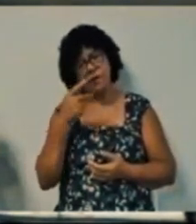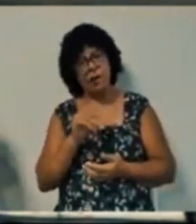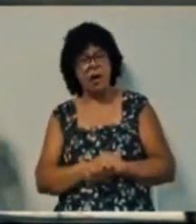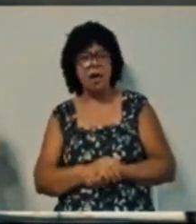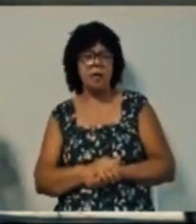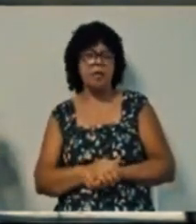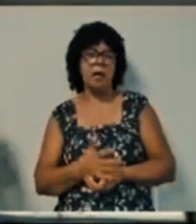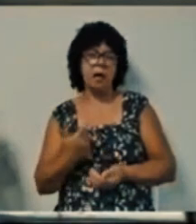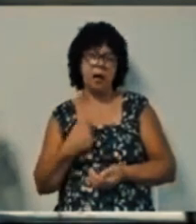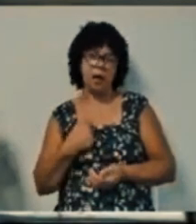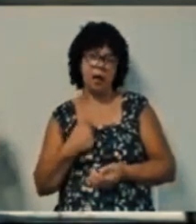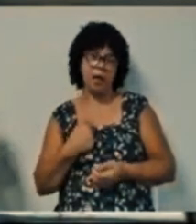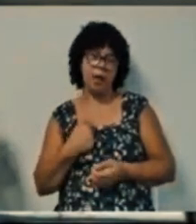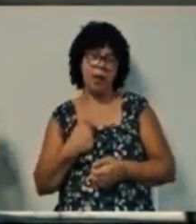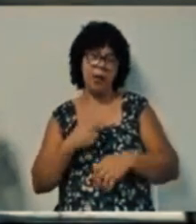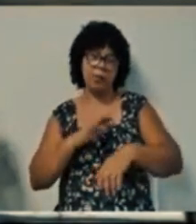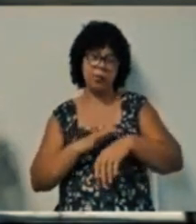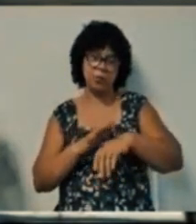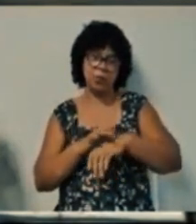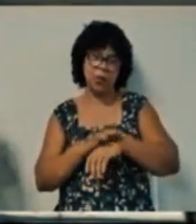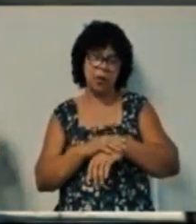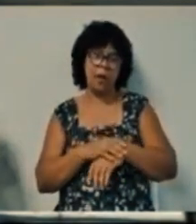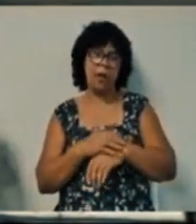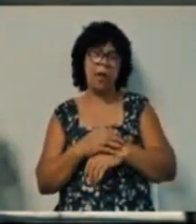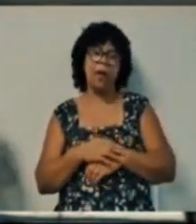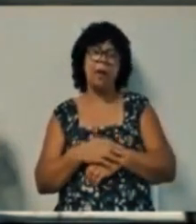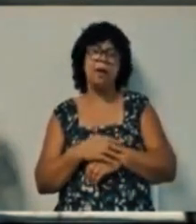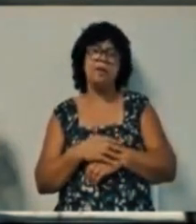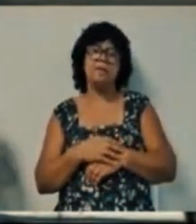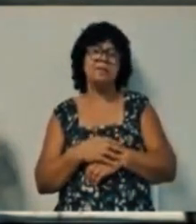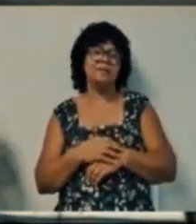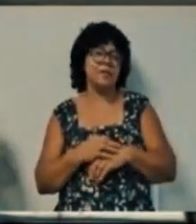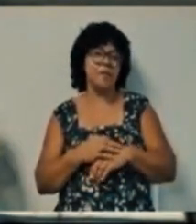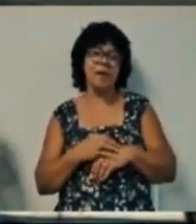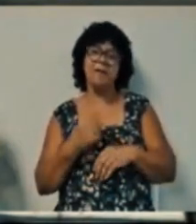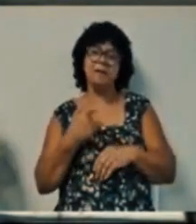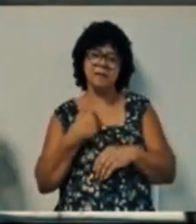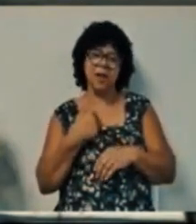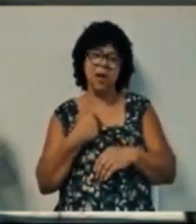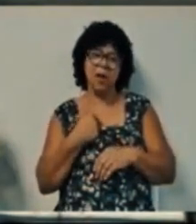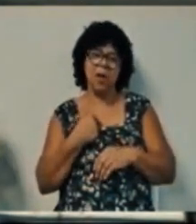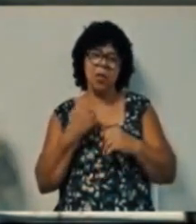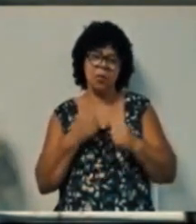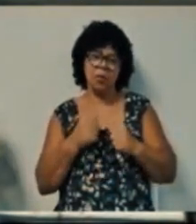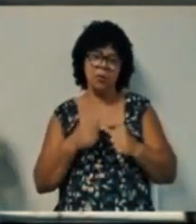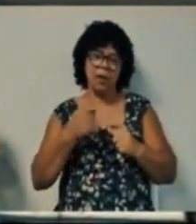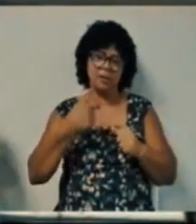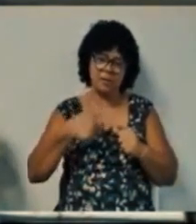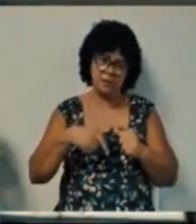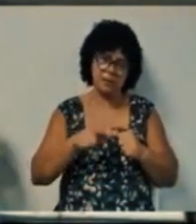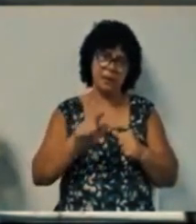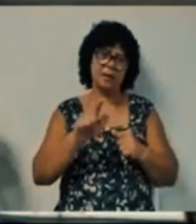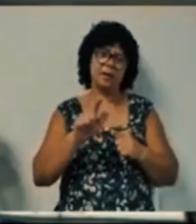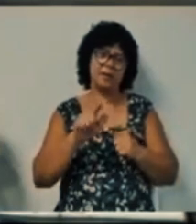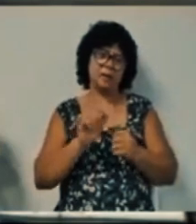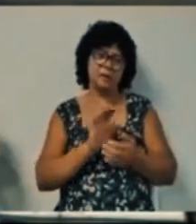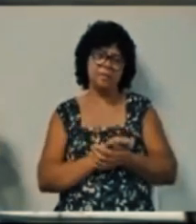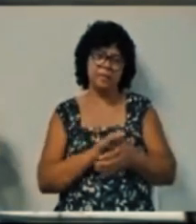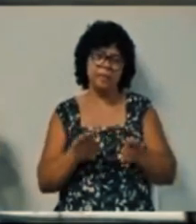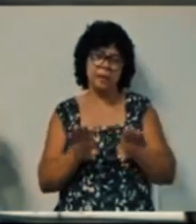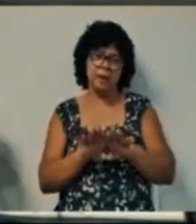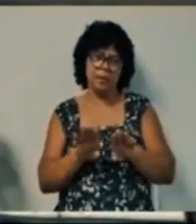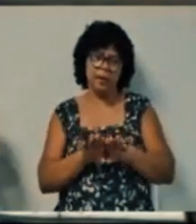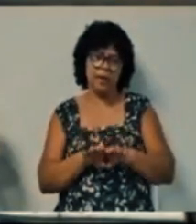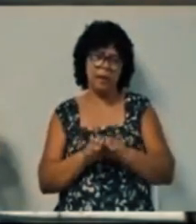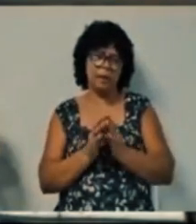ir lá, ah, quem pudesse ir lá. E aquela outra pessoa cheia de empatia, de